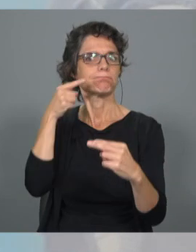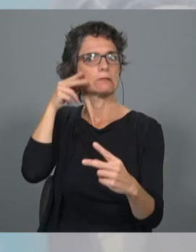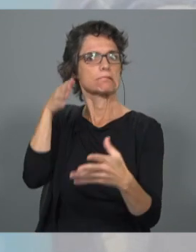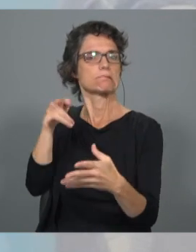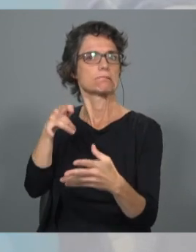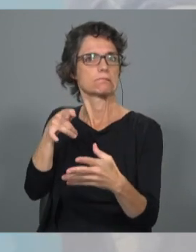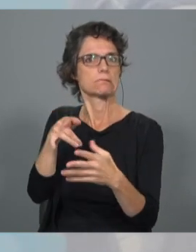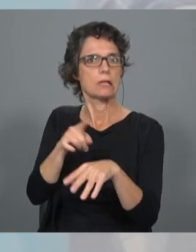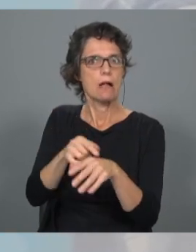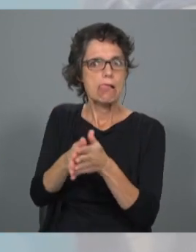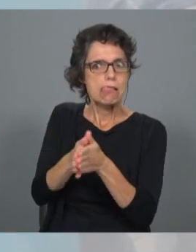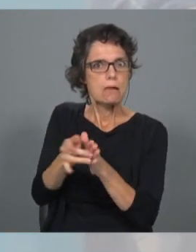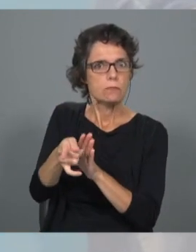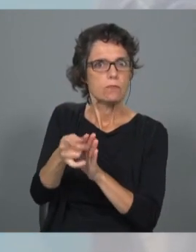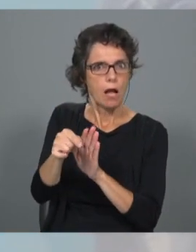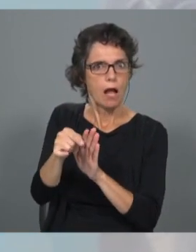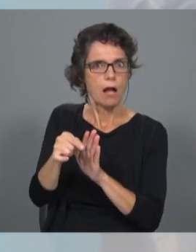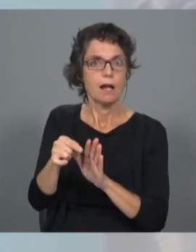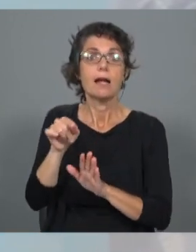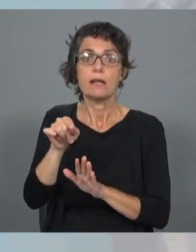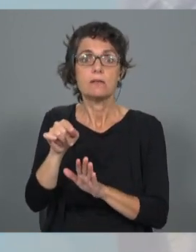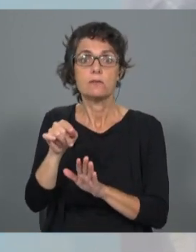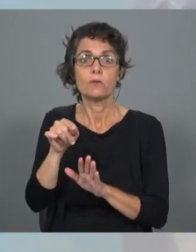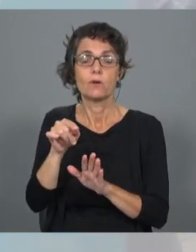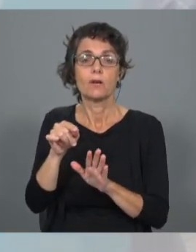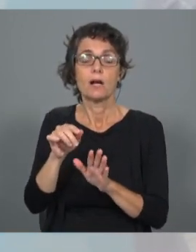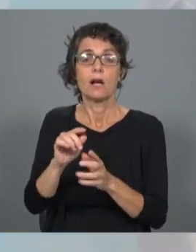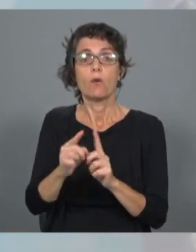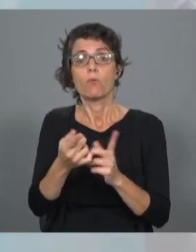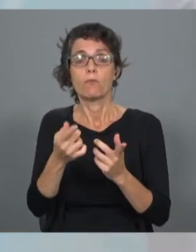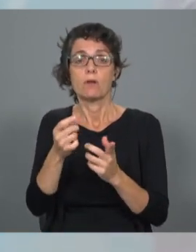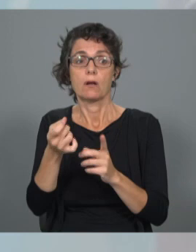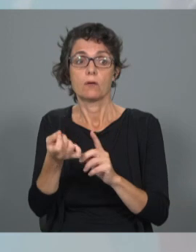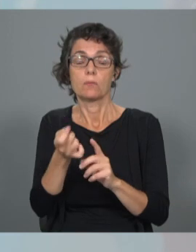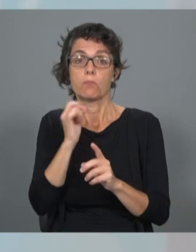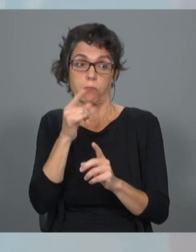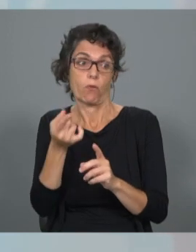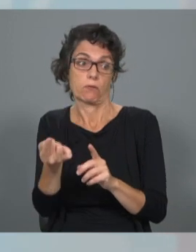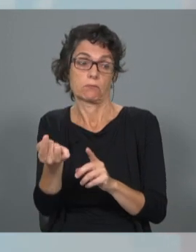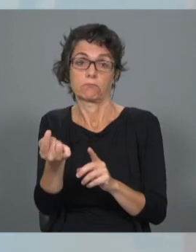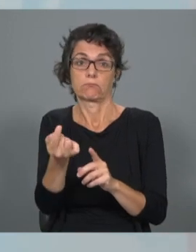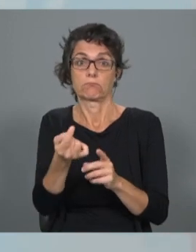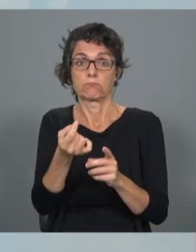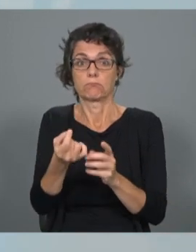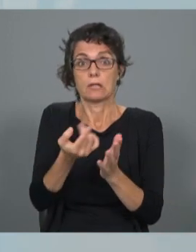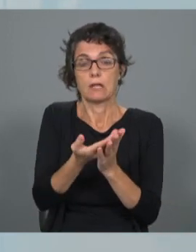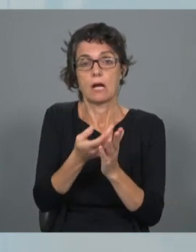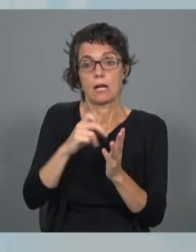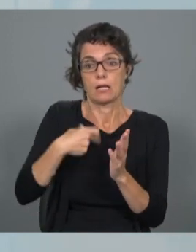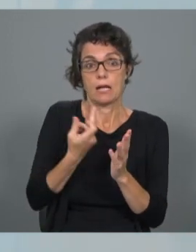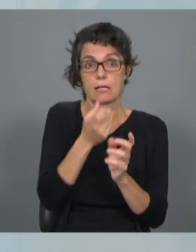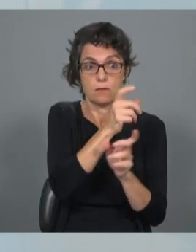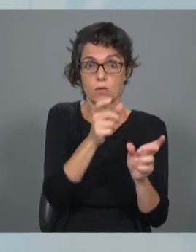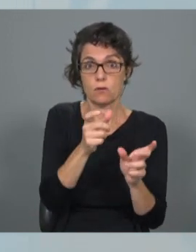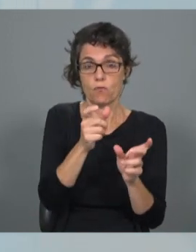recursos, o que também, podendo contribuir para a riqueza das populações, também tem contribuído para a instabilidade do lugar, não é? Pois, estamos a falar